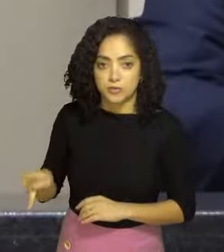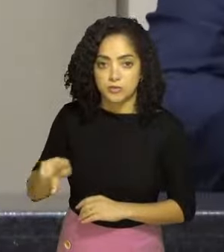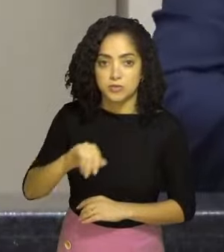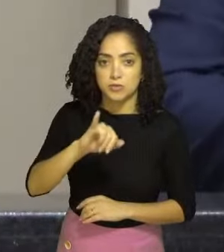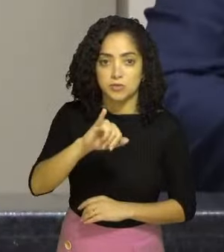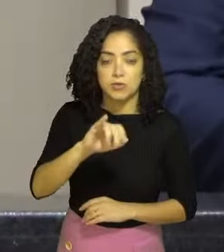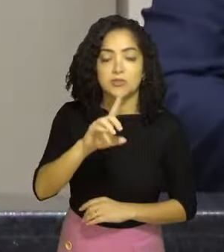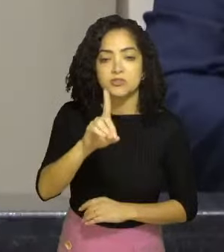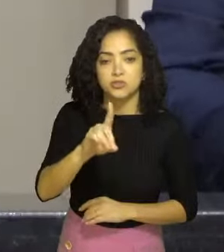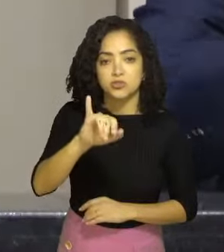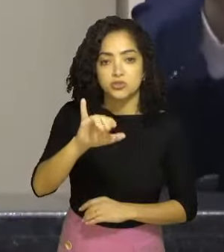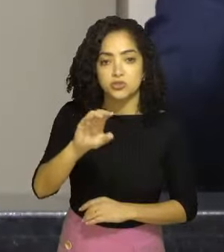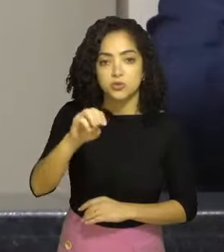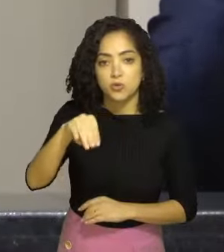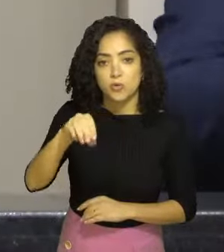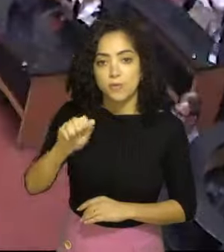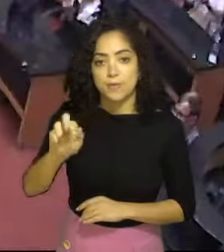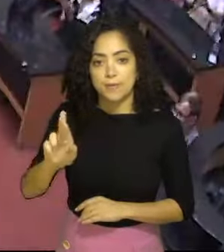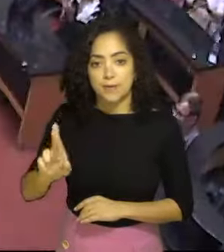Dilmar Bareta.